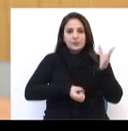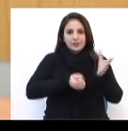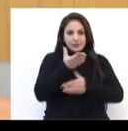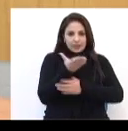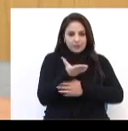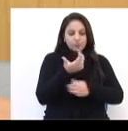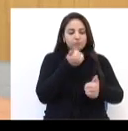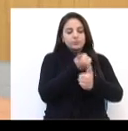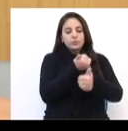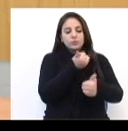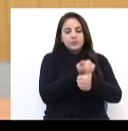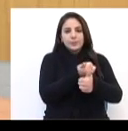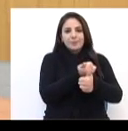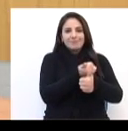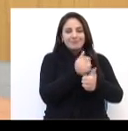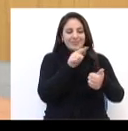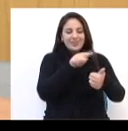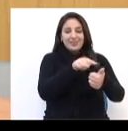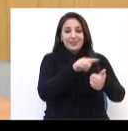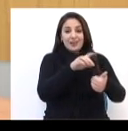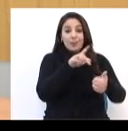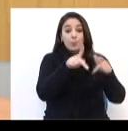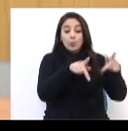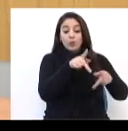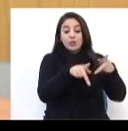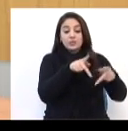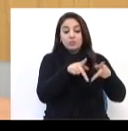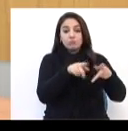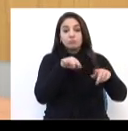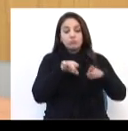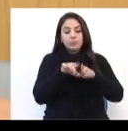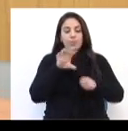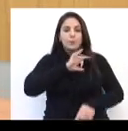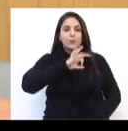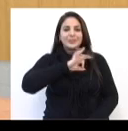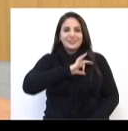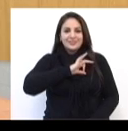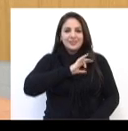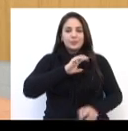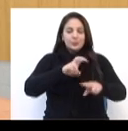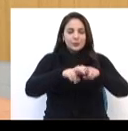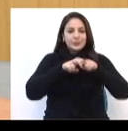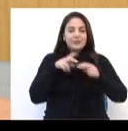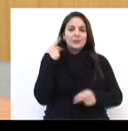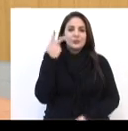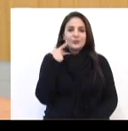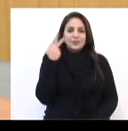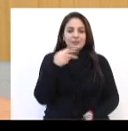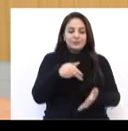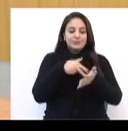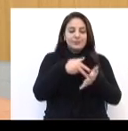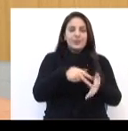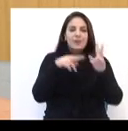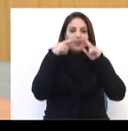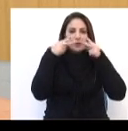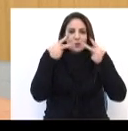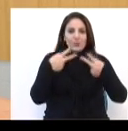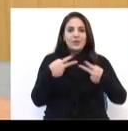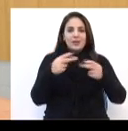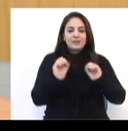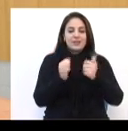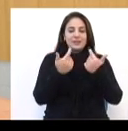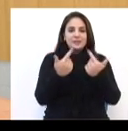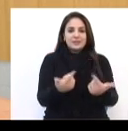criados para aproximar a Brigada Militar da população. Por isso, o orador do grande expediente reconheceu